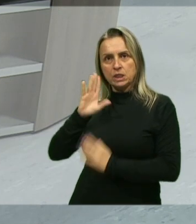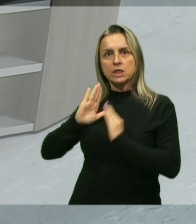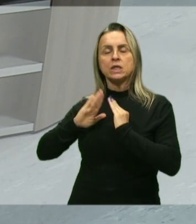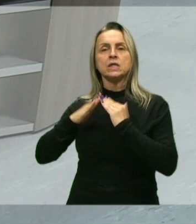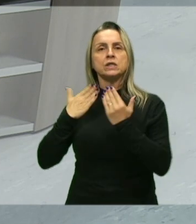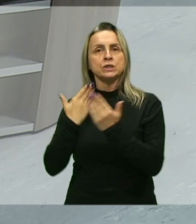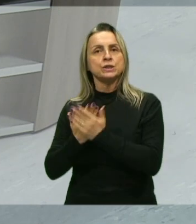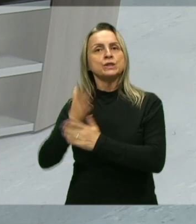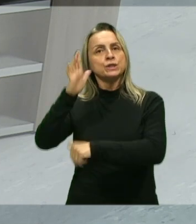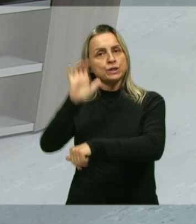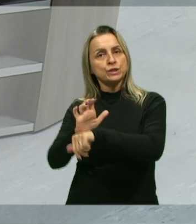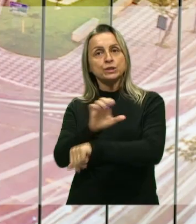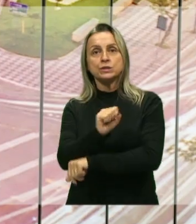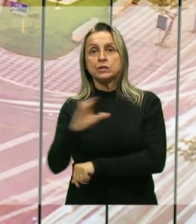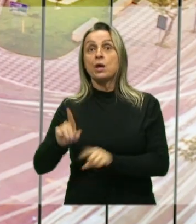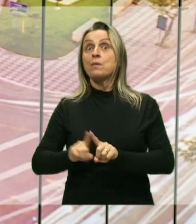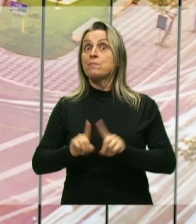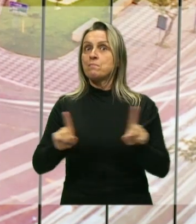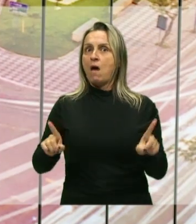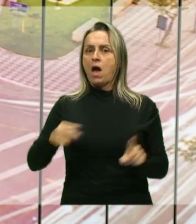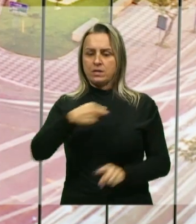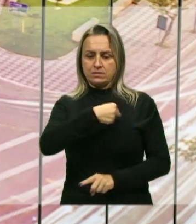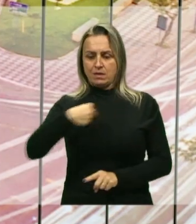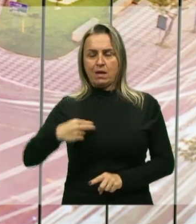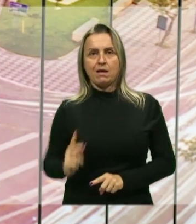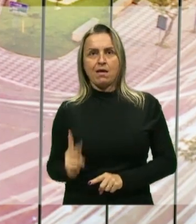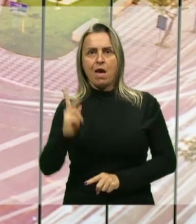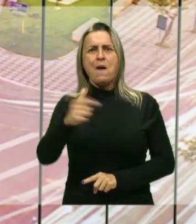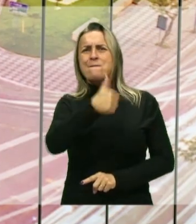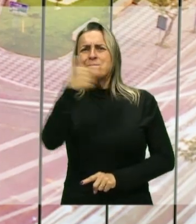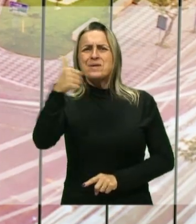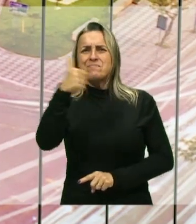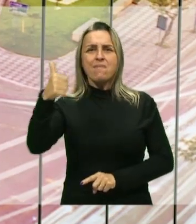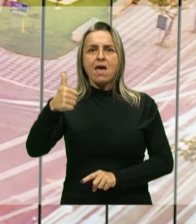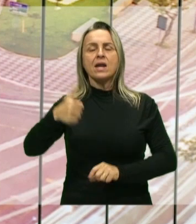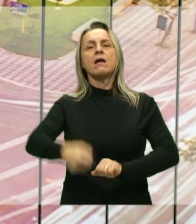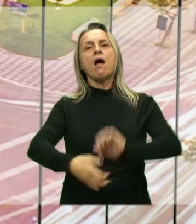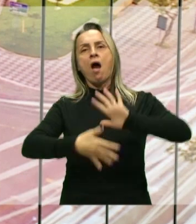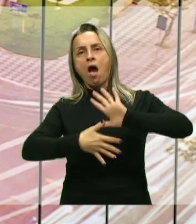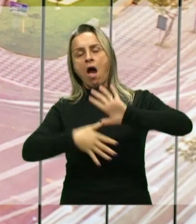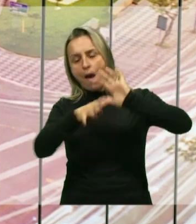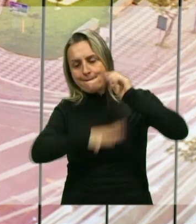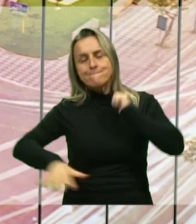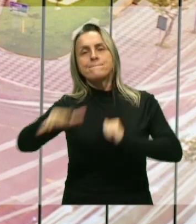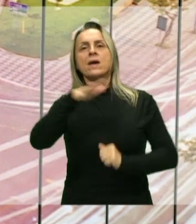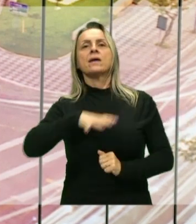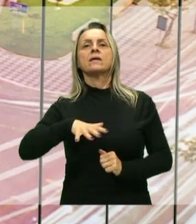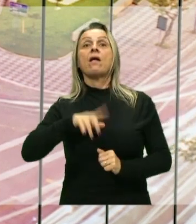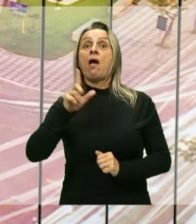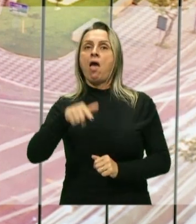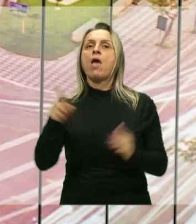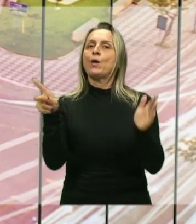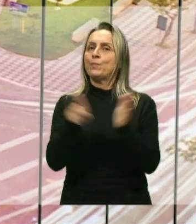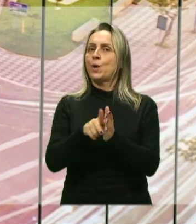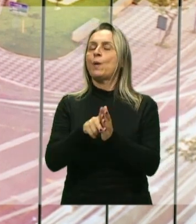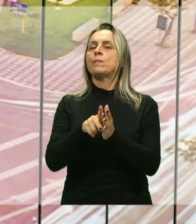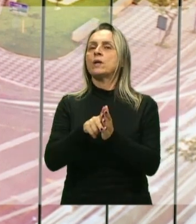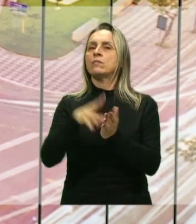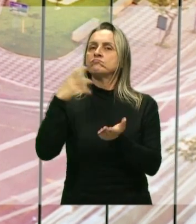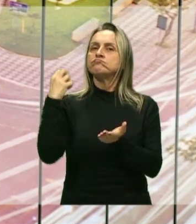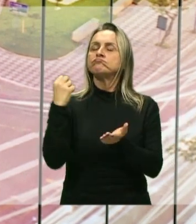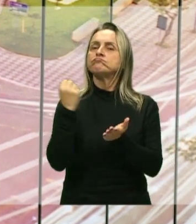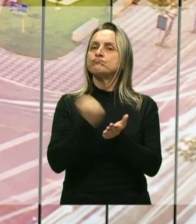Santa Catarina. A Helen Keller é a primeira da América Latina que é federada à Federação Internacional de Cão-Guia, né? Então a escola tem 24